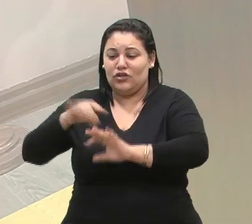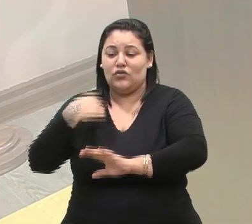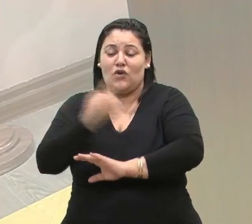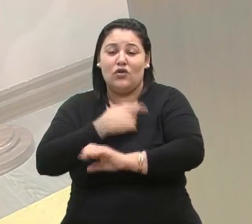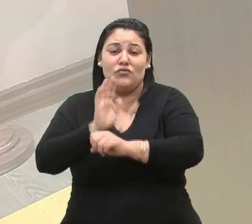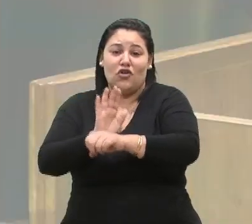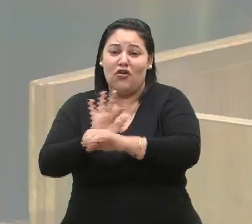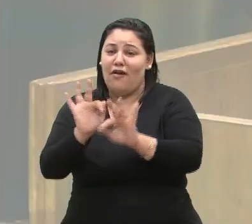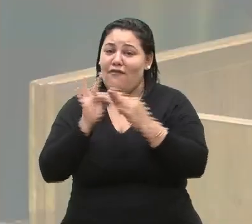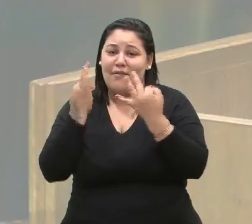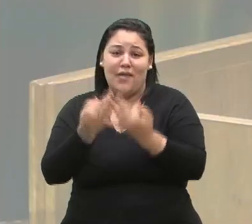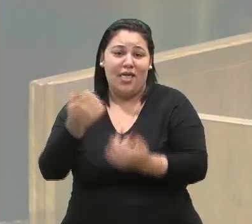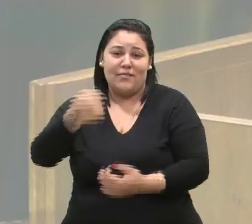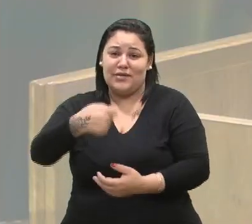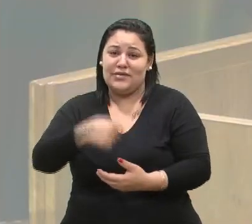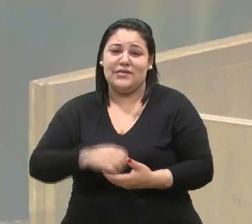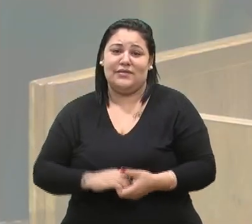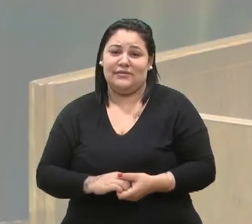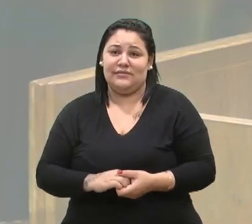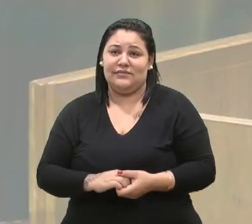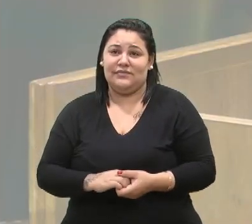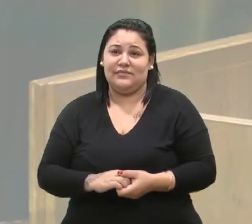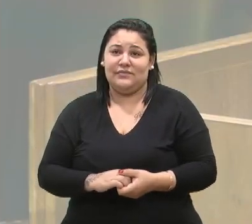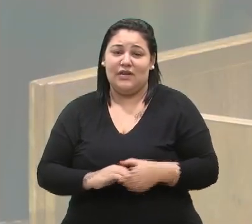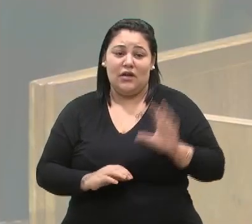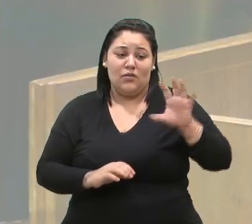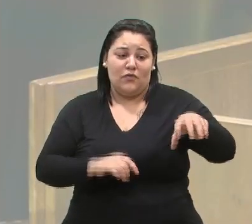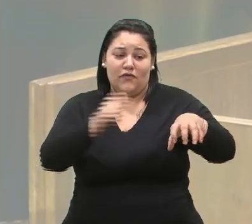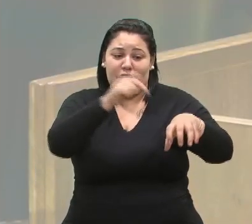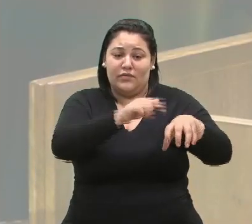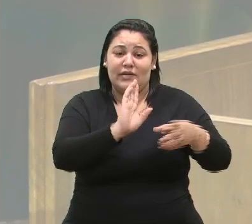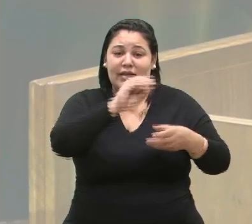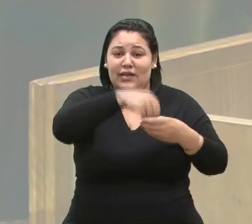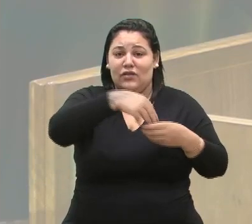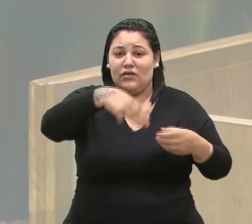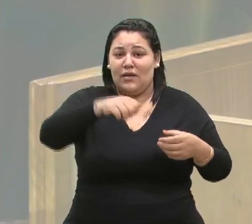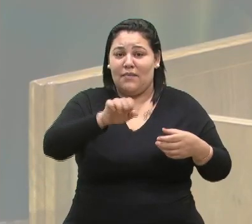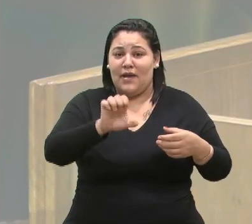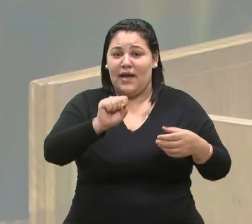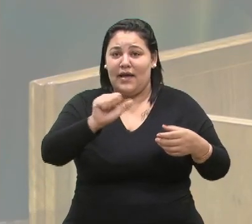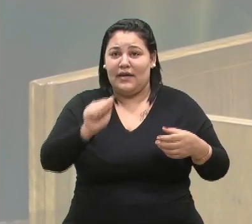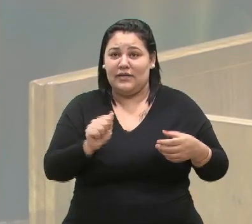famílias que mais precisam. E o pavilhão está na Maesa. Então,